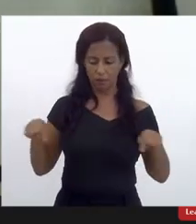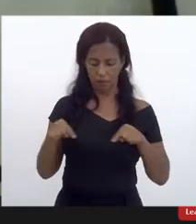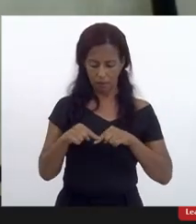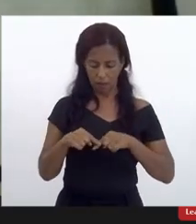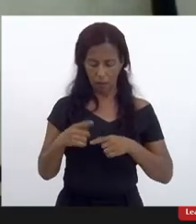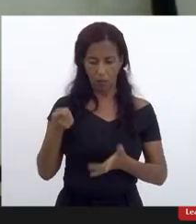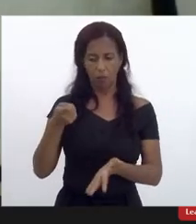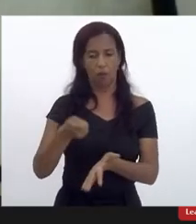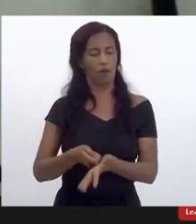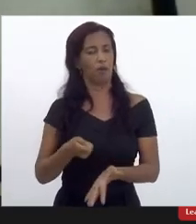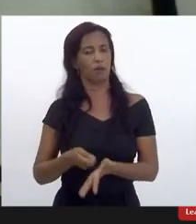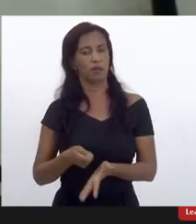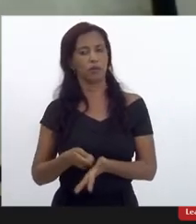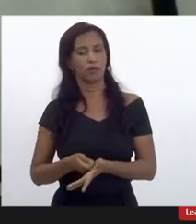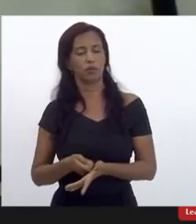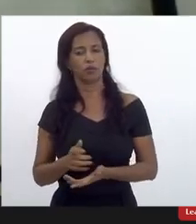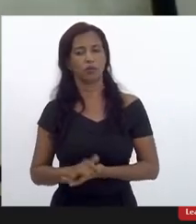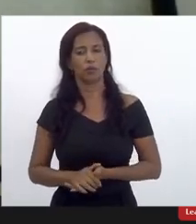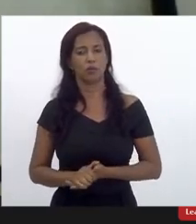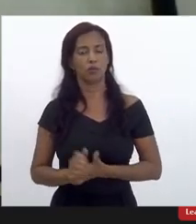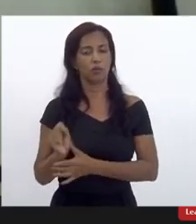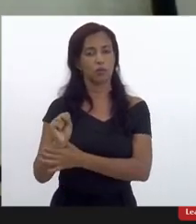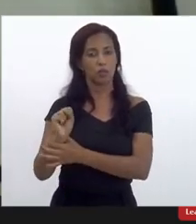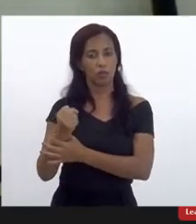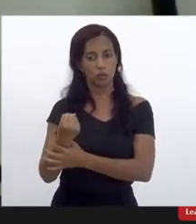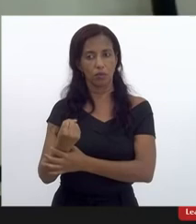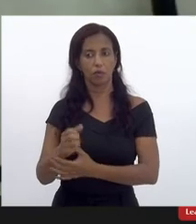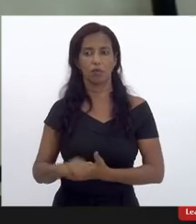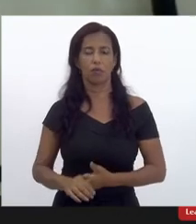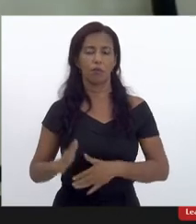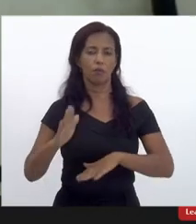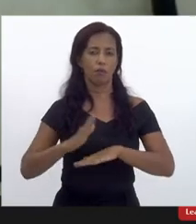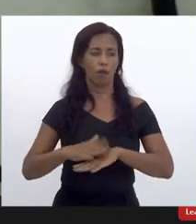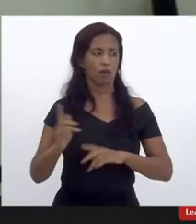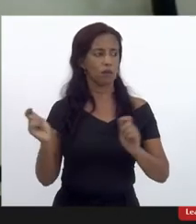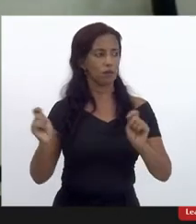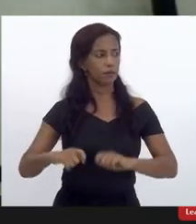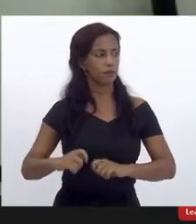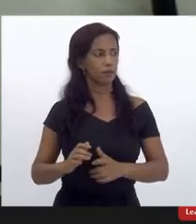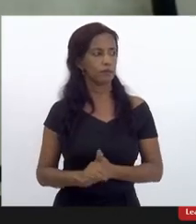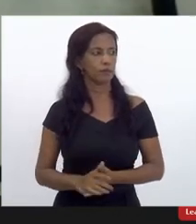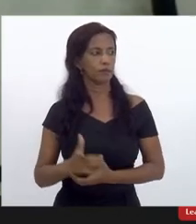uma garantia de segurança o máximo possível.